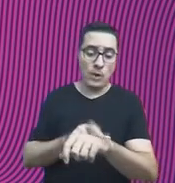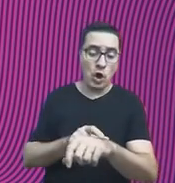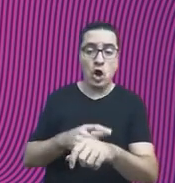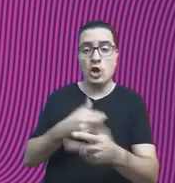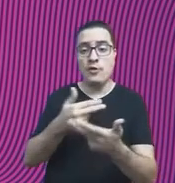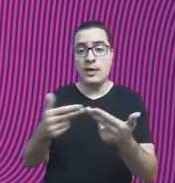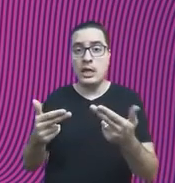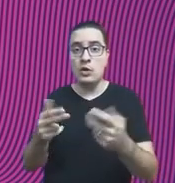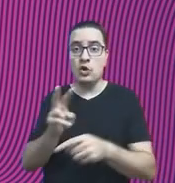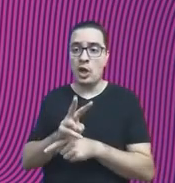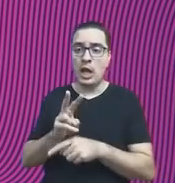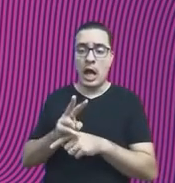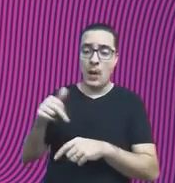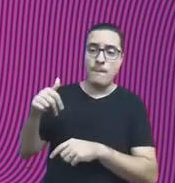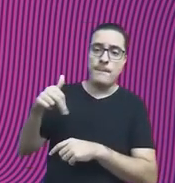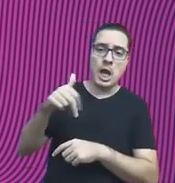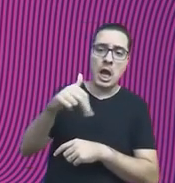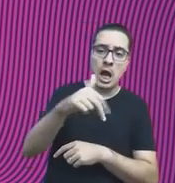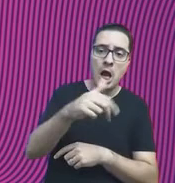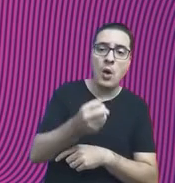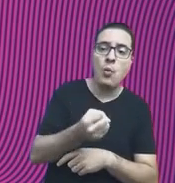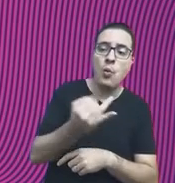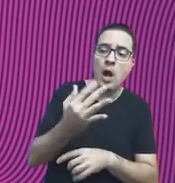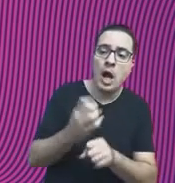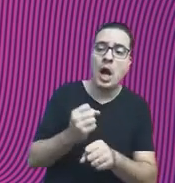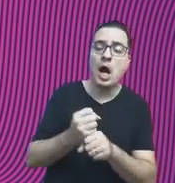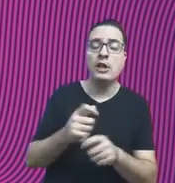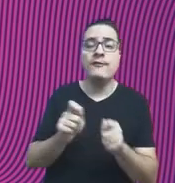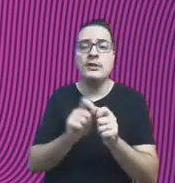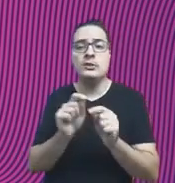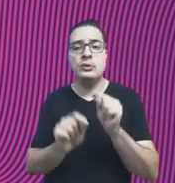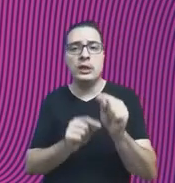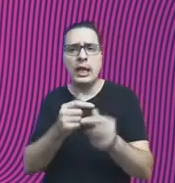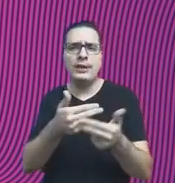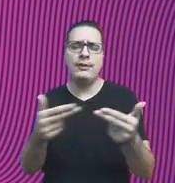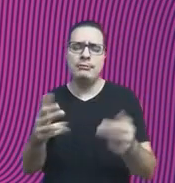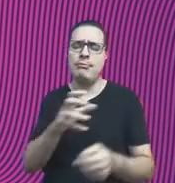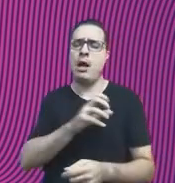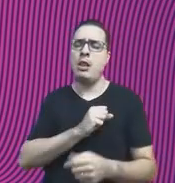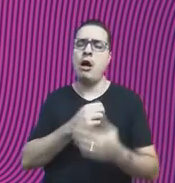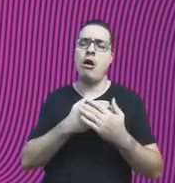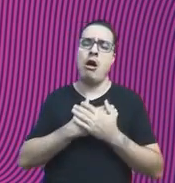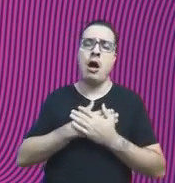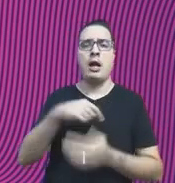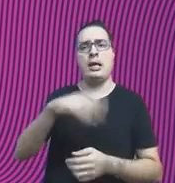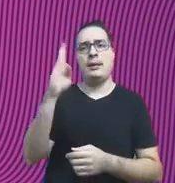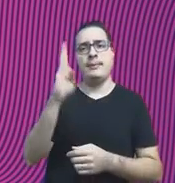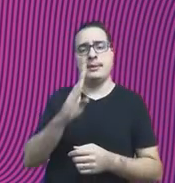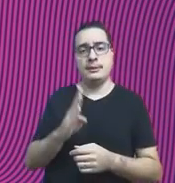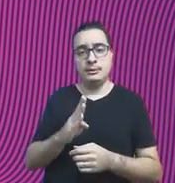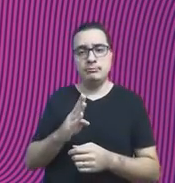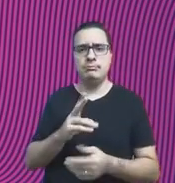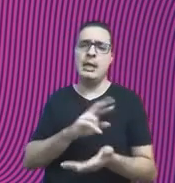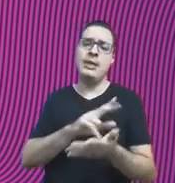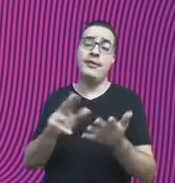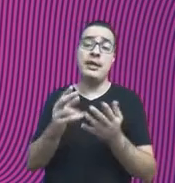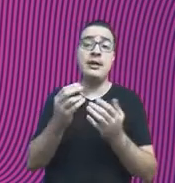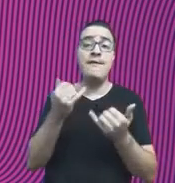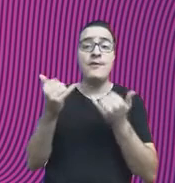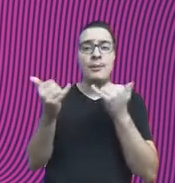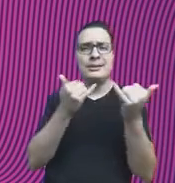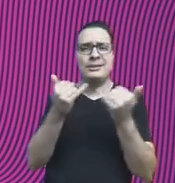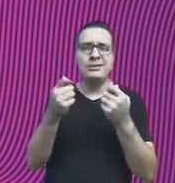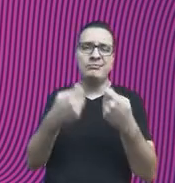quantos passos deu, o que fez, monitorou. A gente adora isso. Óbvio que isso pode gerar muita informação desnecessária e, se for